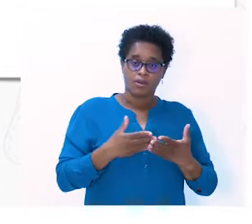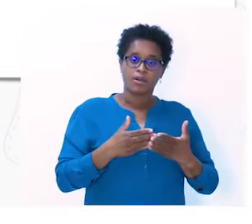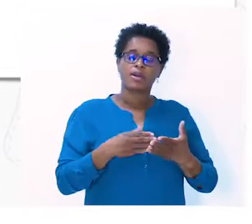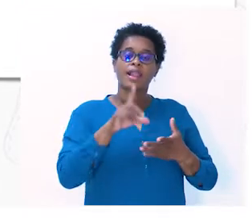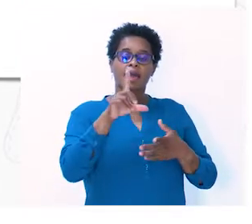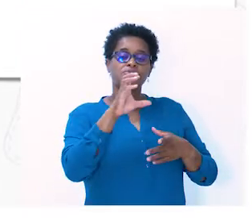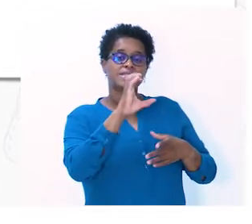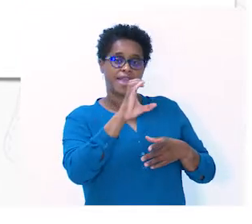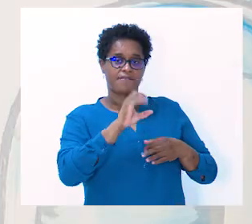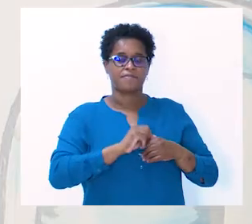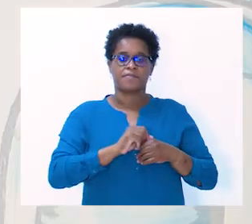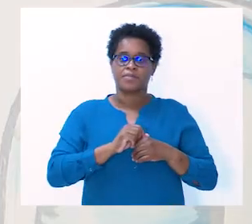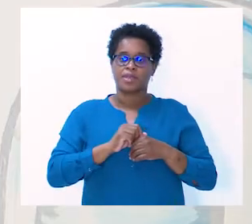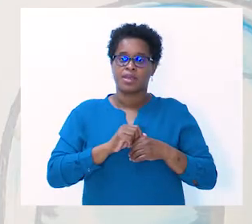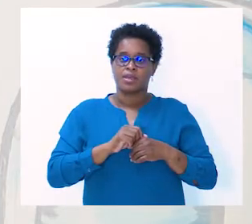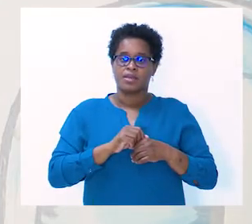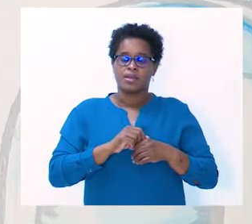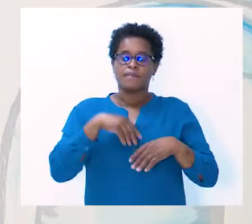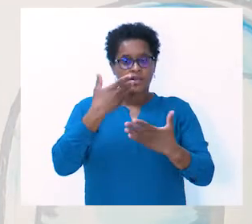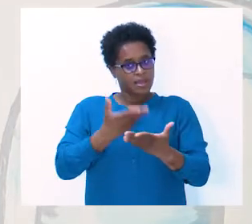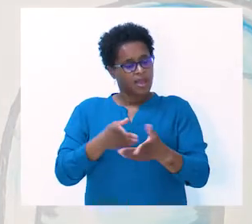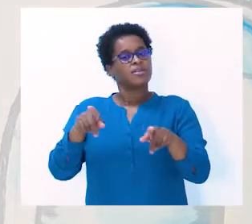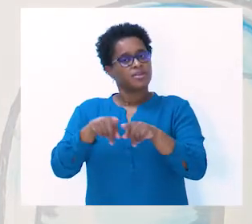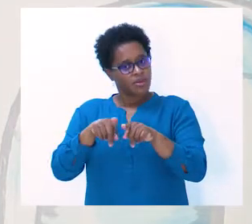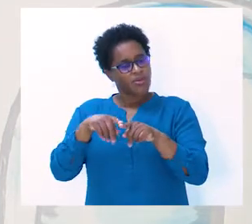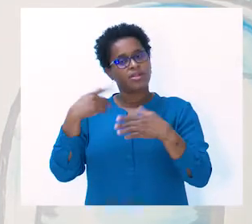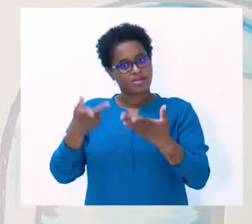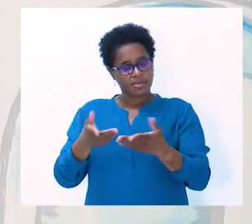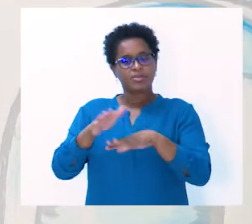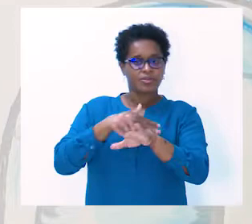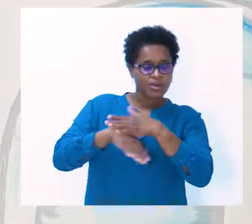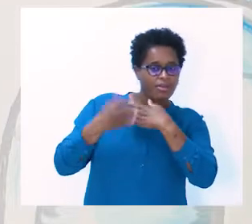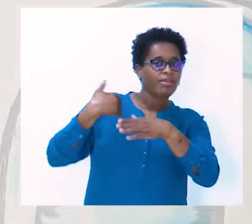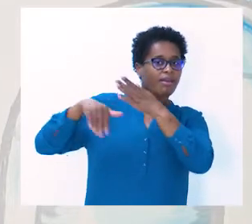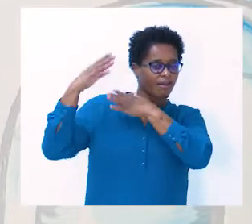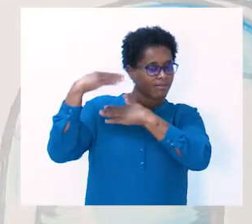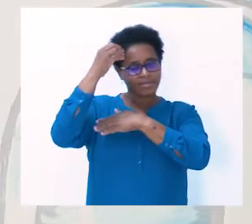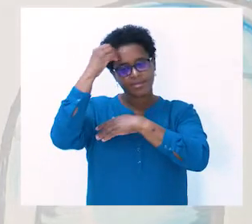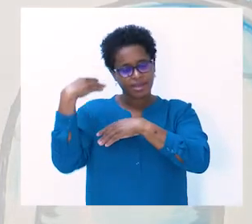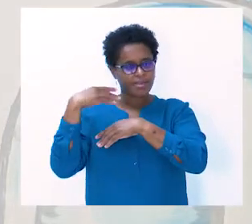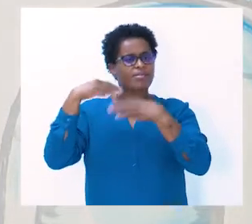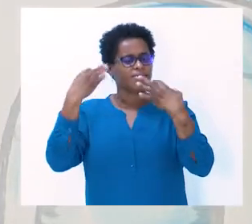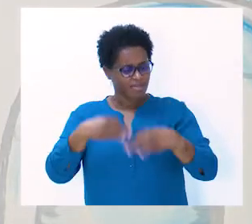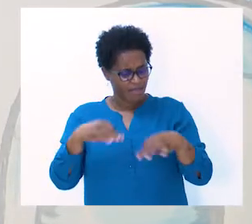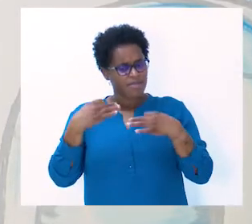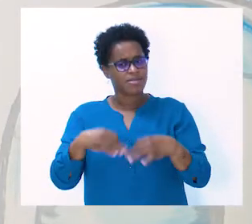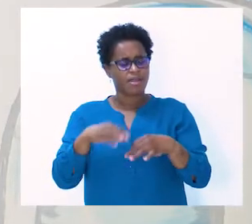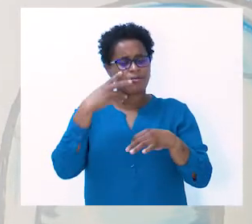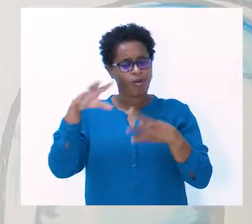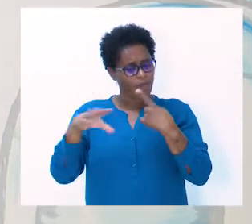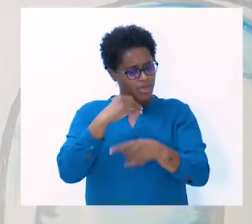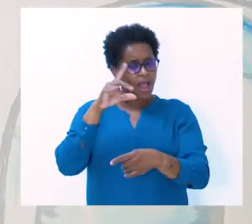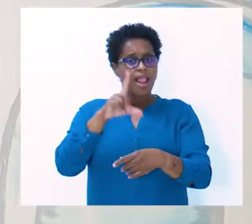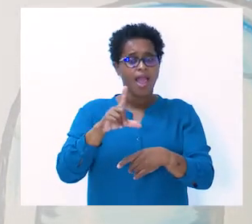lado C. O lado C, aplicamos mesmo o procedimento anterior. Não se esqueçam, sempre